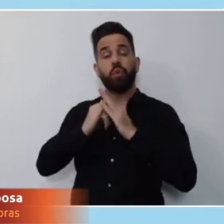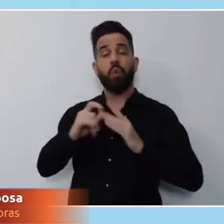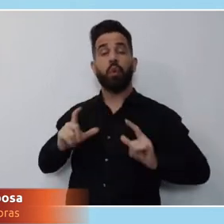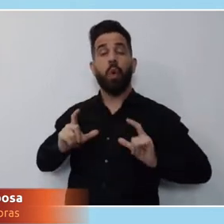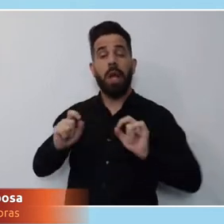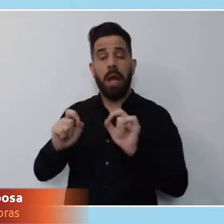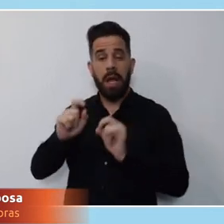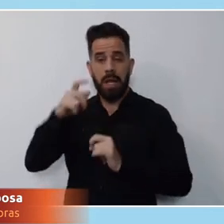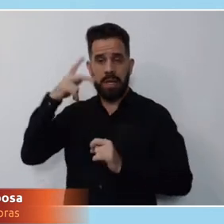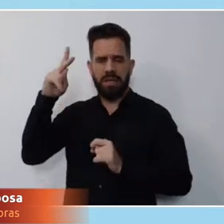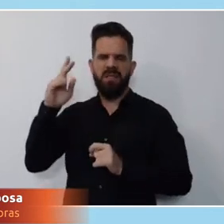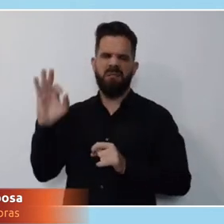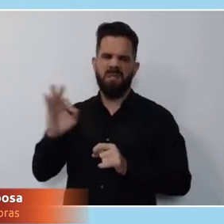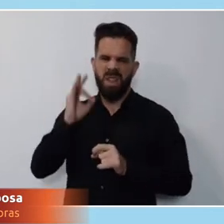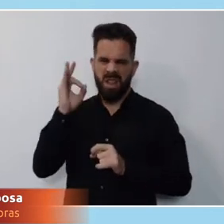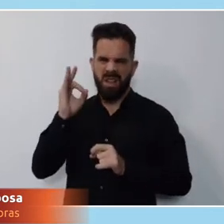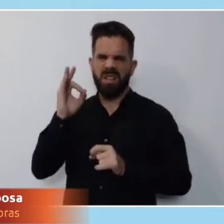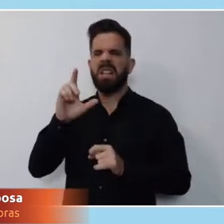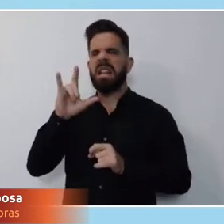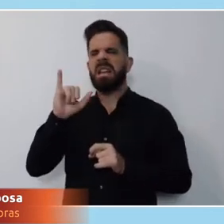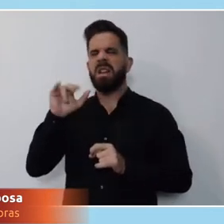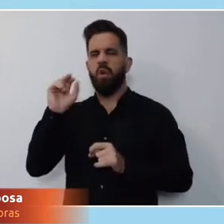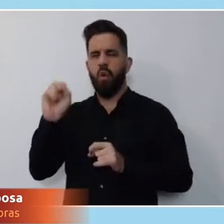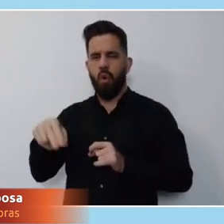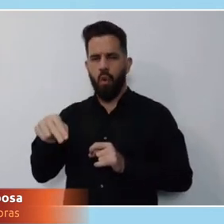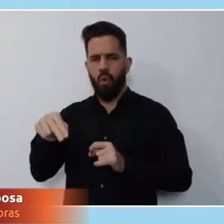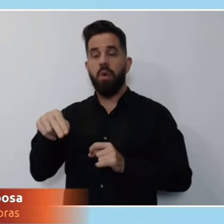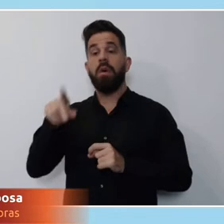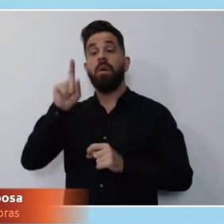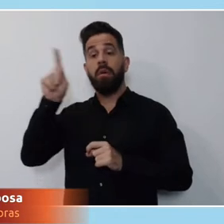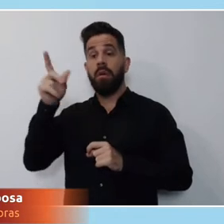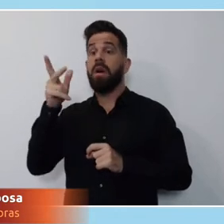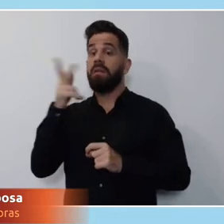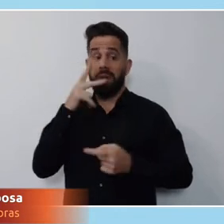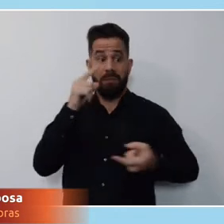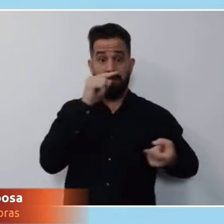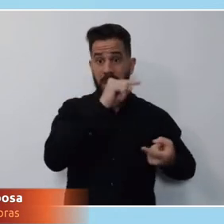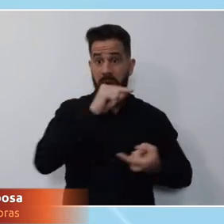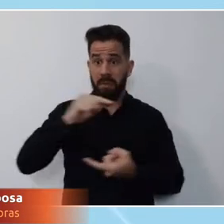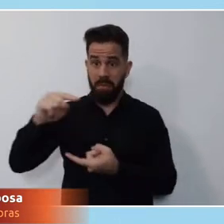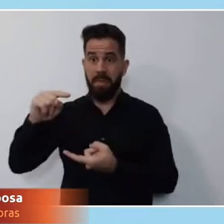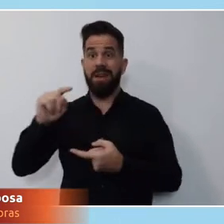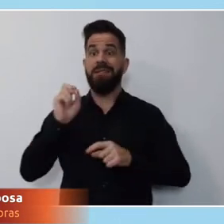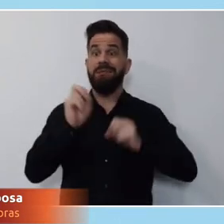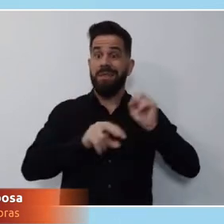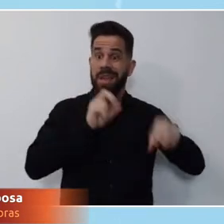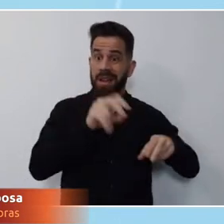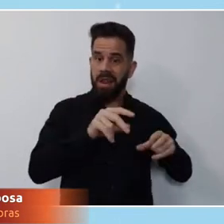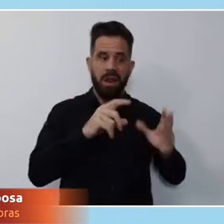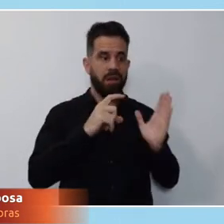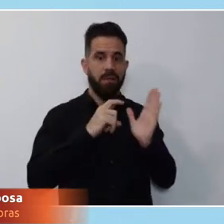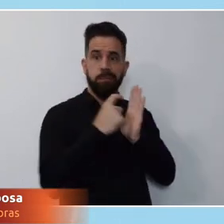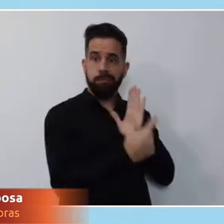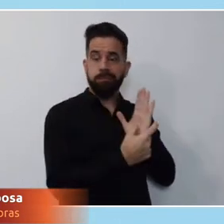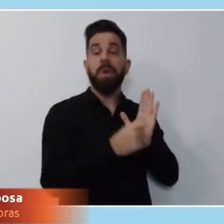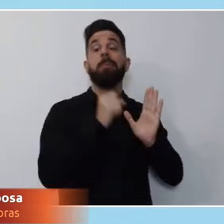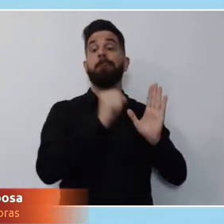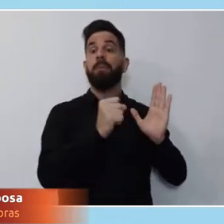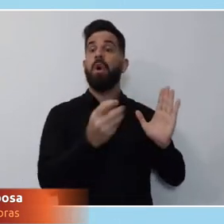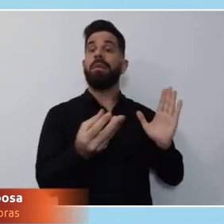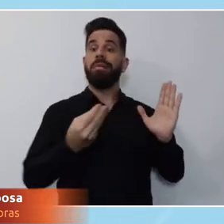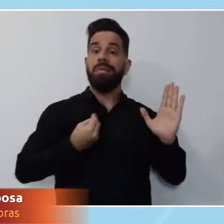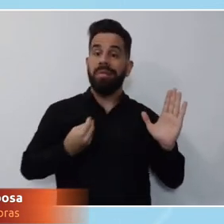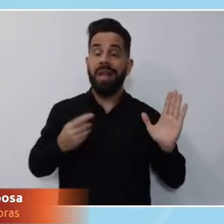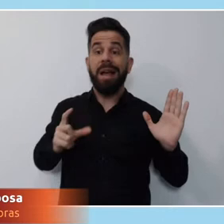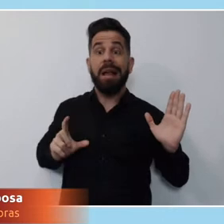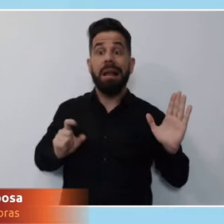muitos agrotóxicos, eles são ou cancerígenos, como você mencionou, ou seja, tem o potencial de causar câncer, ou são potencialmente capazes